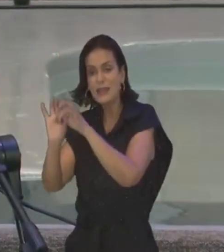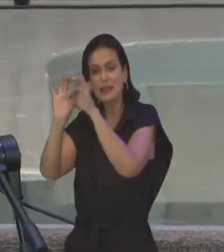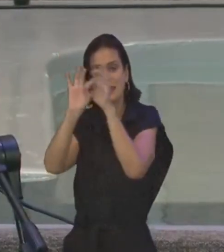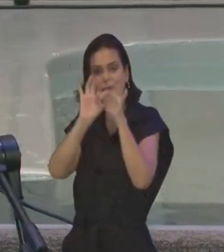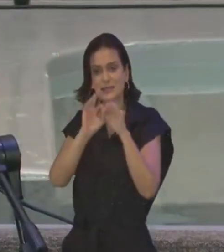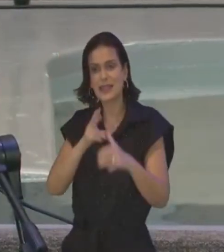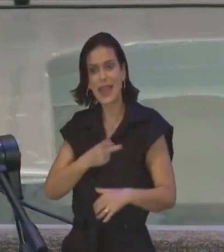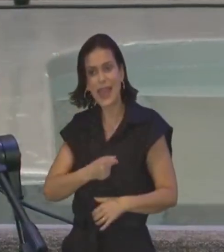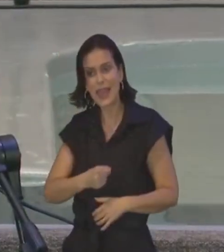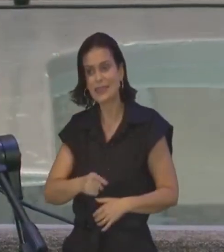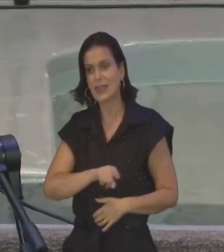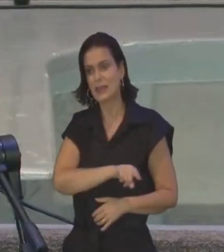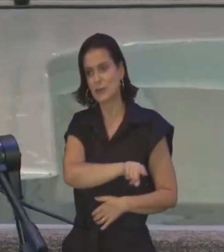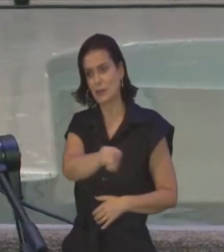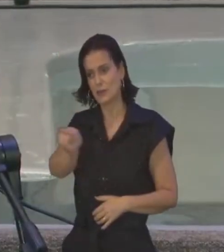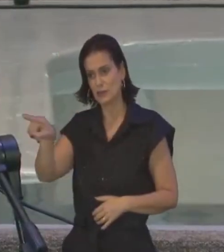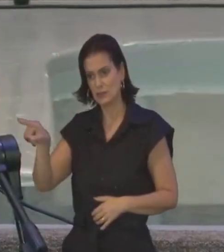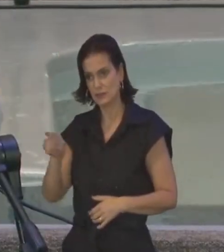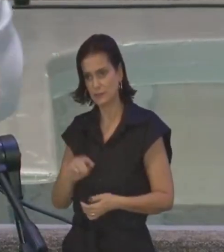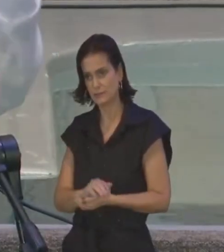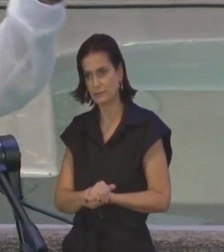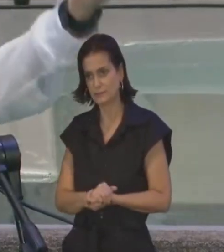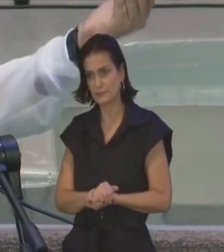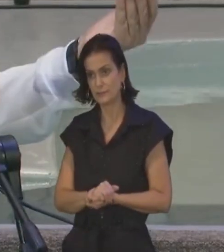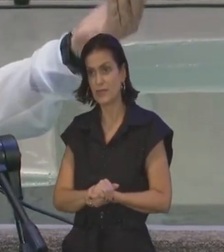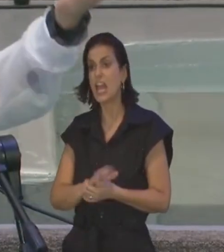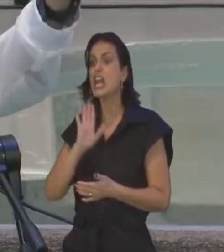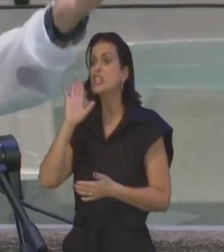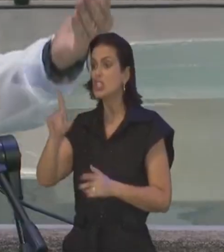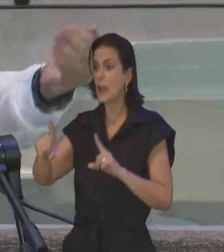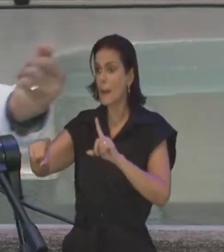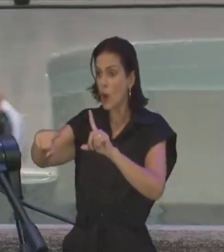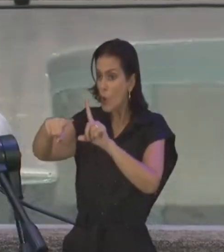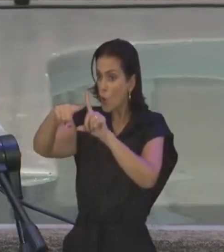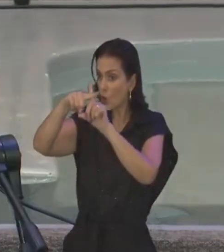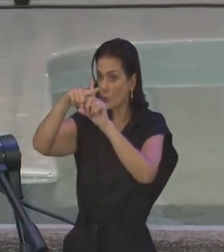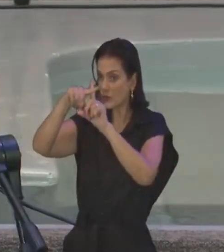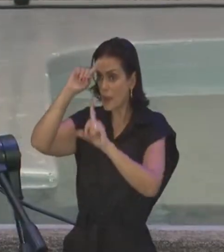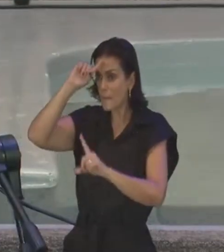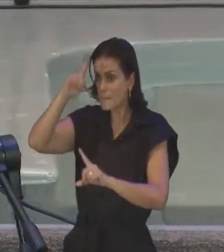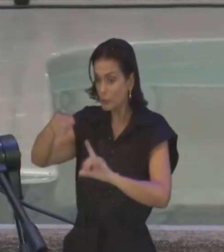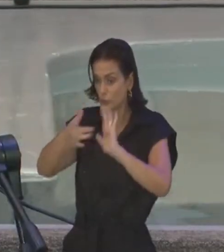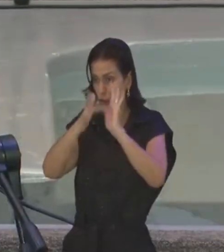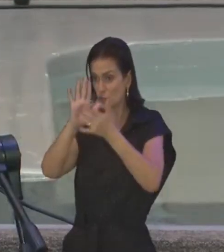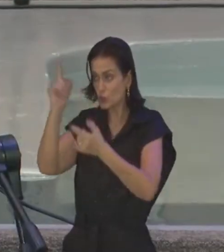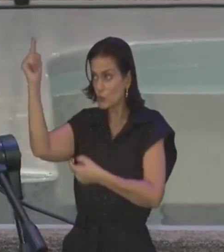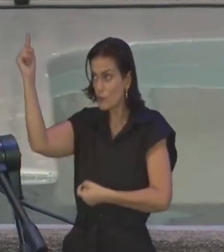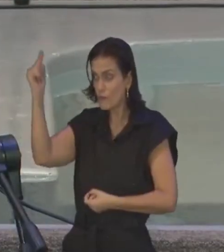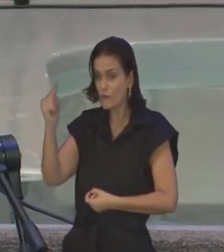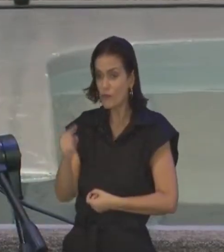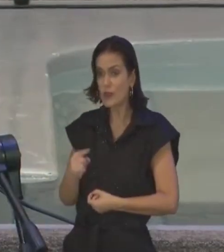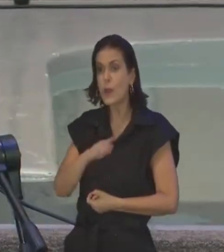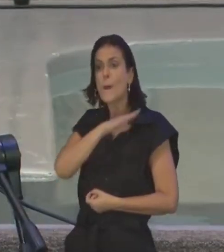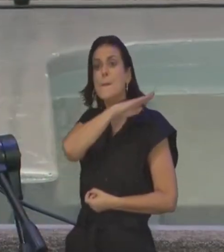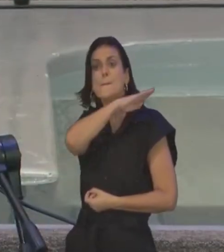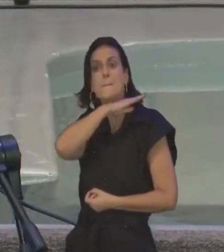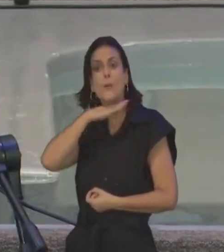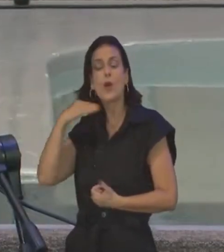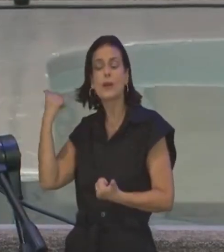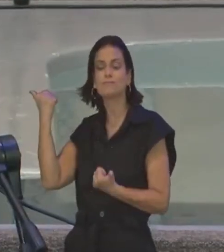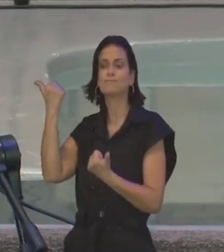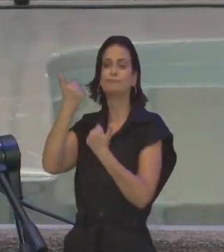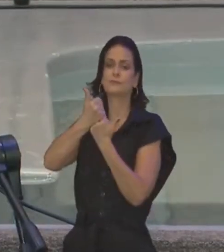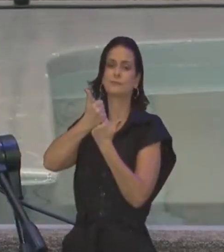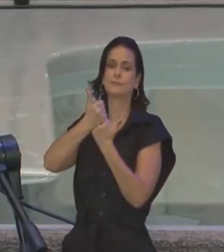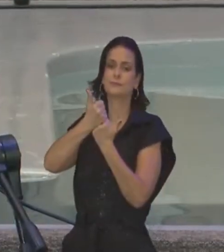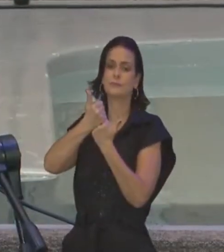com você, porque Ele já pagou o preço na cruz, enviando Cristo Jesus para morrer pelos nossos pecados, e